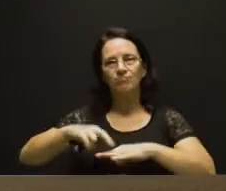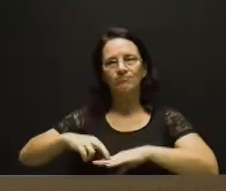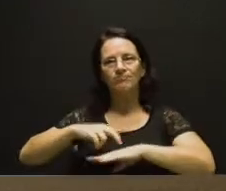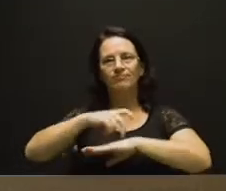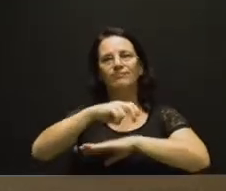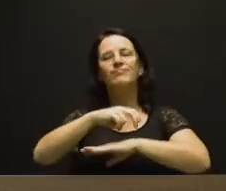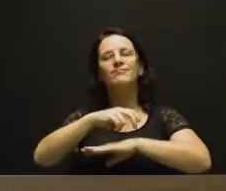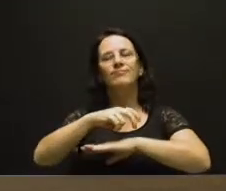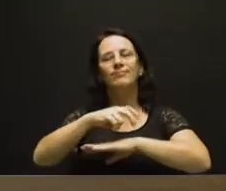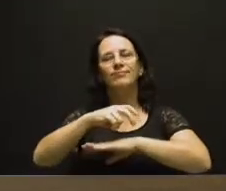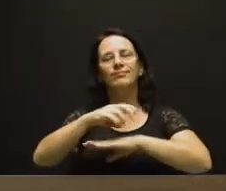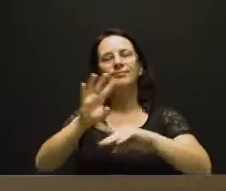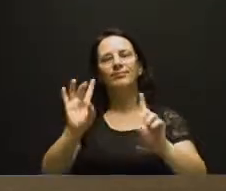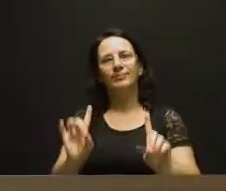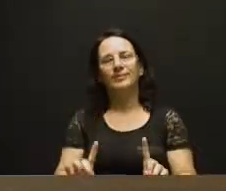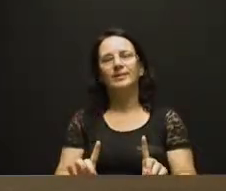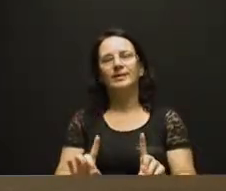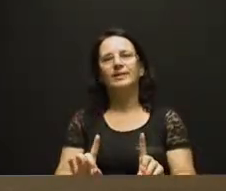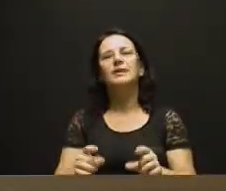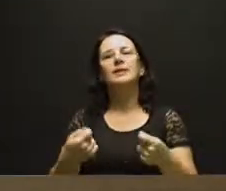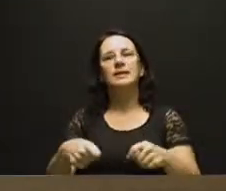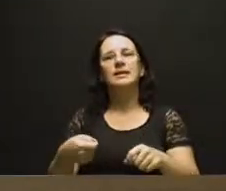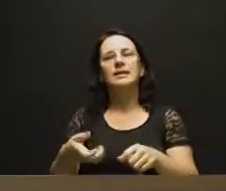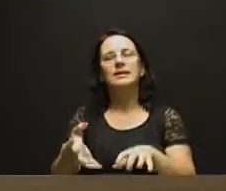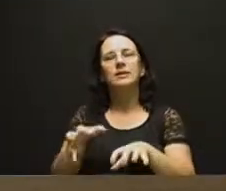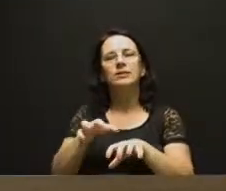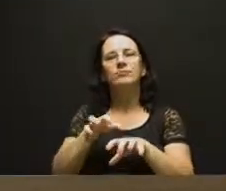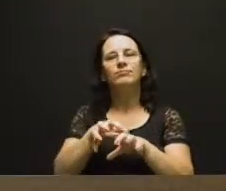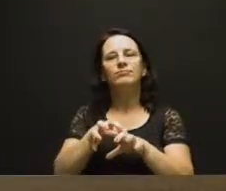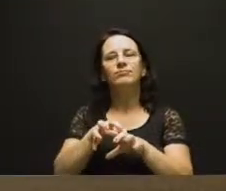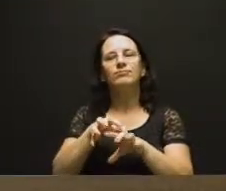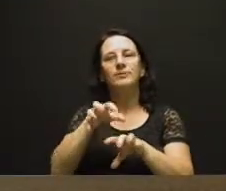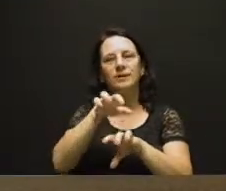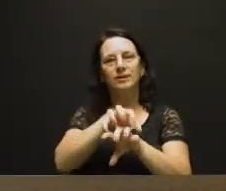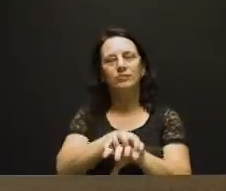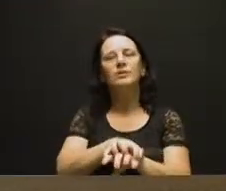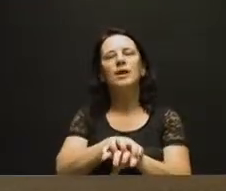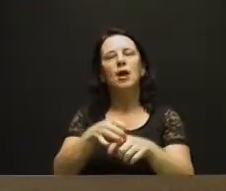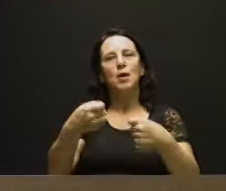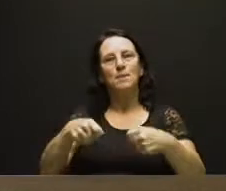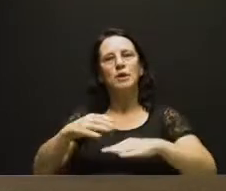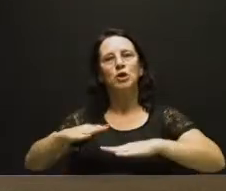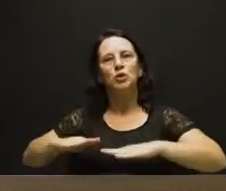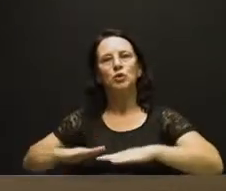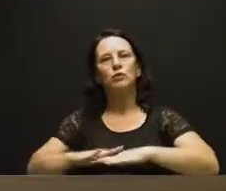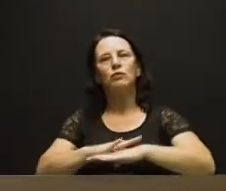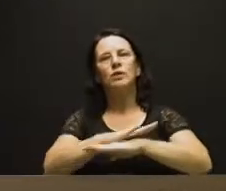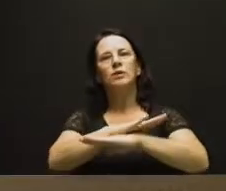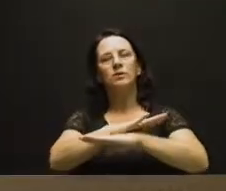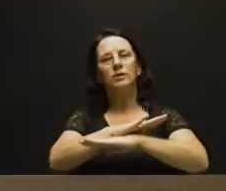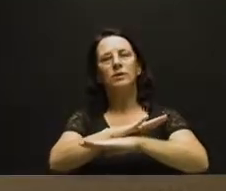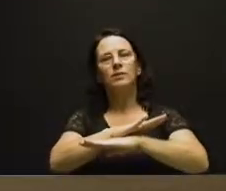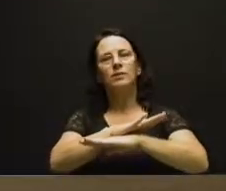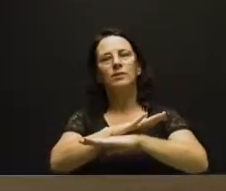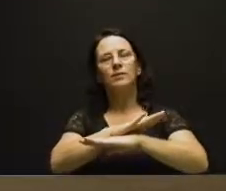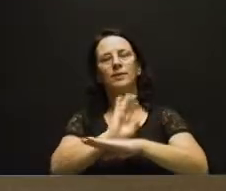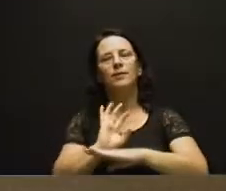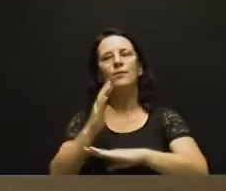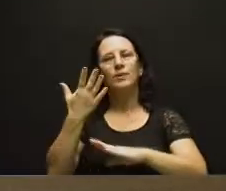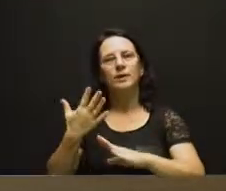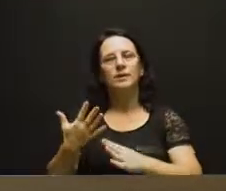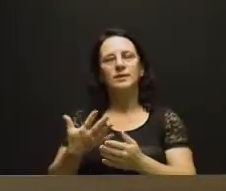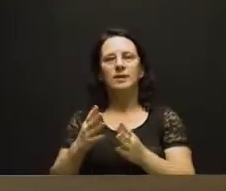então é a integração ela exige a condição de ter que se adequar ao meio a gente ainda vê muita integração acontecer